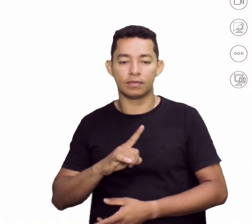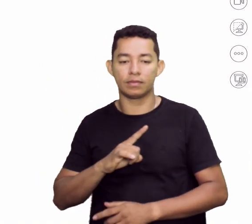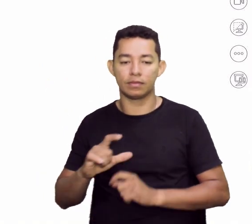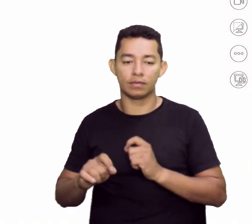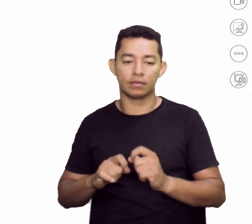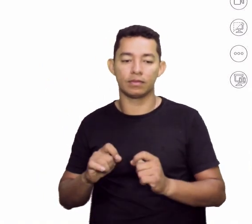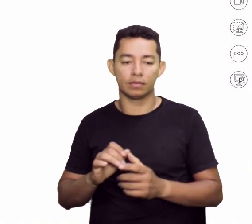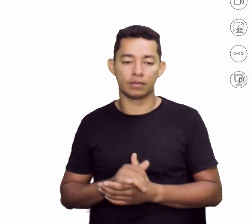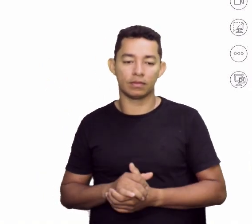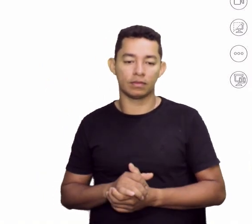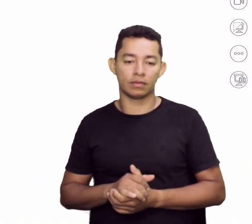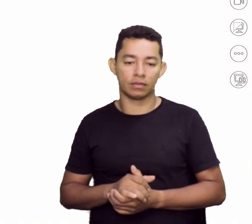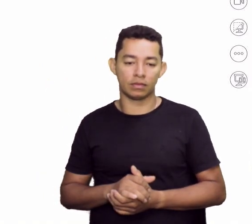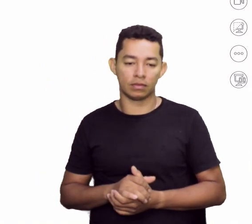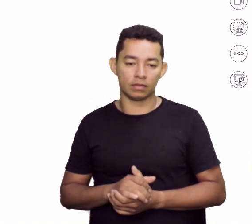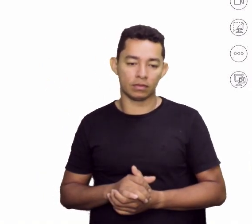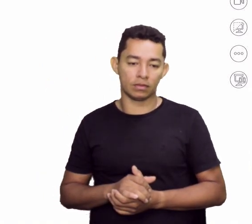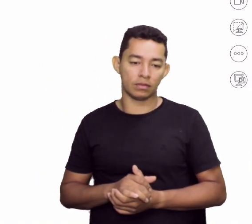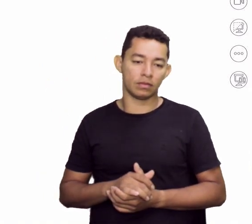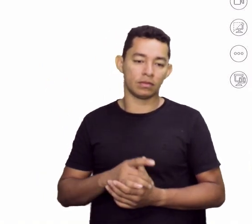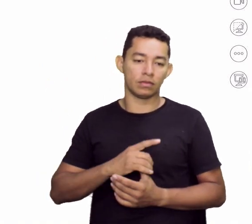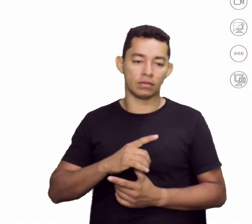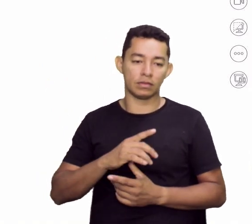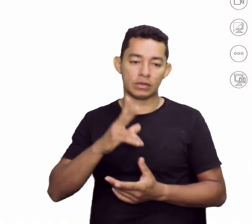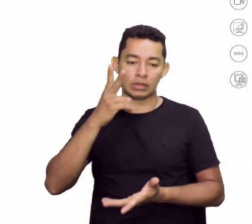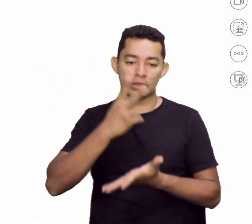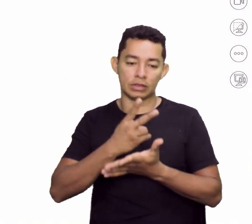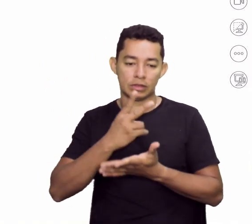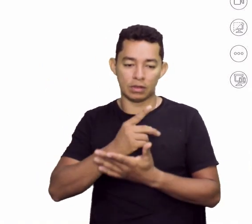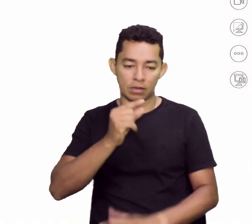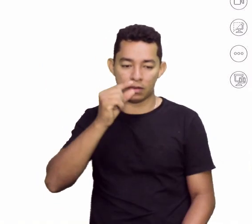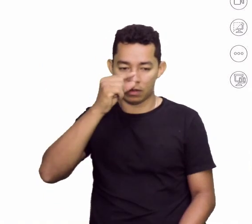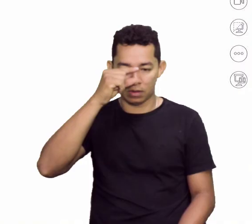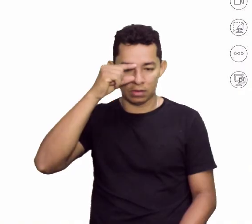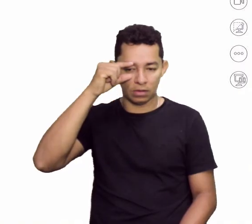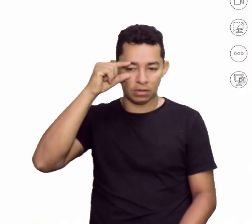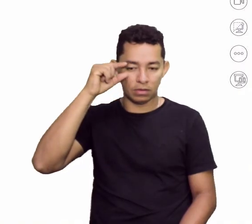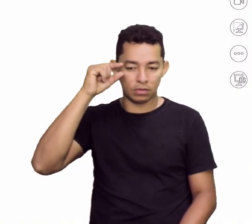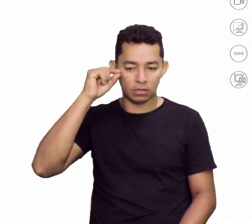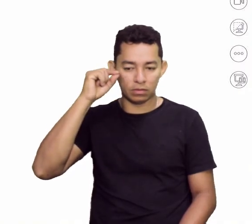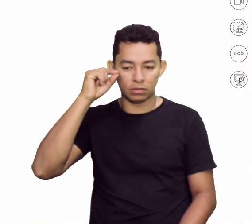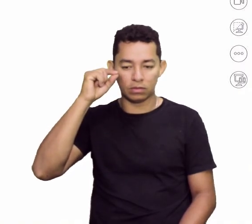nenhum deles, né, o olho de Horus, que está em toda